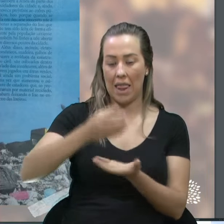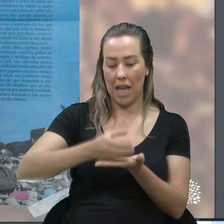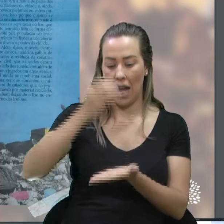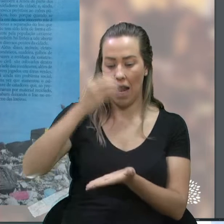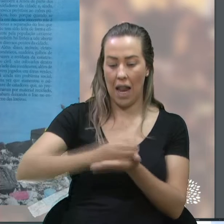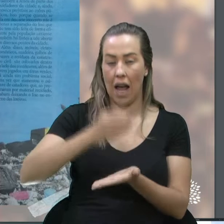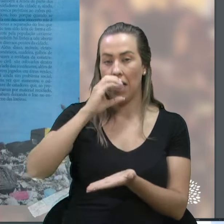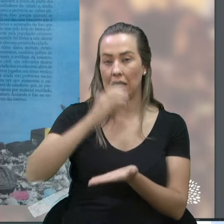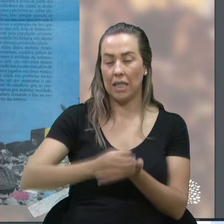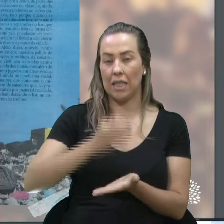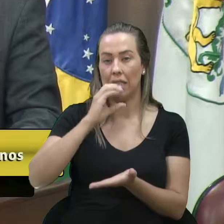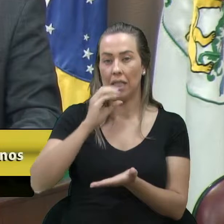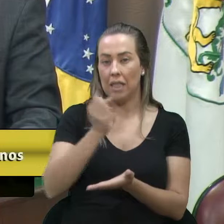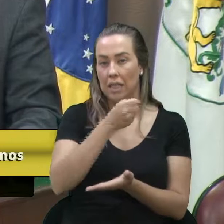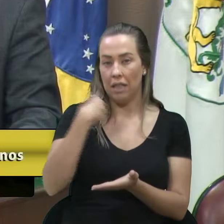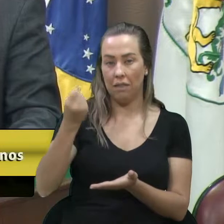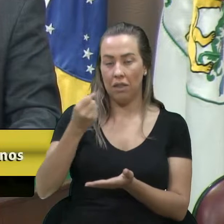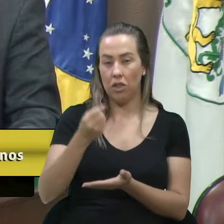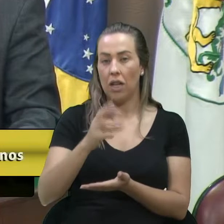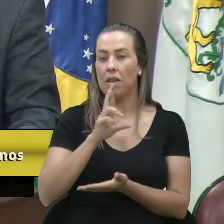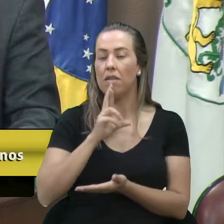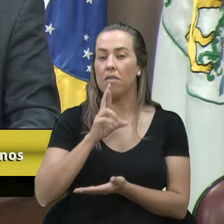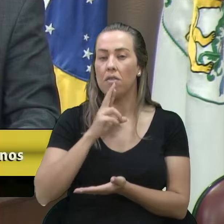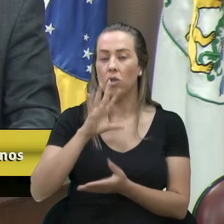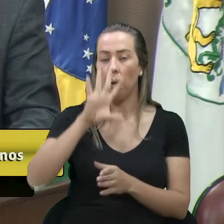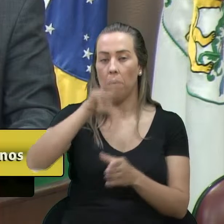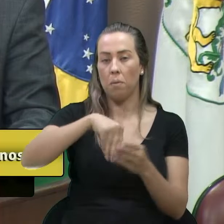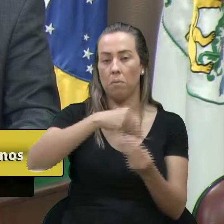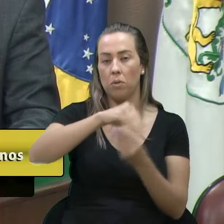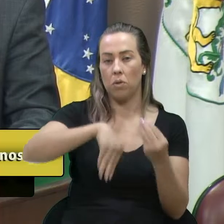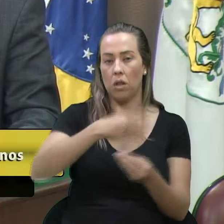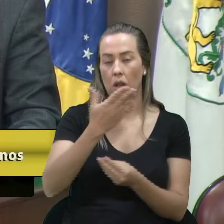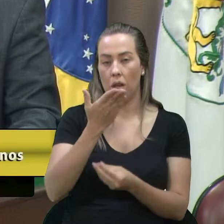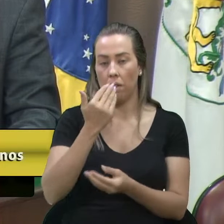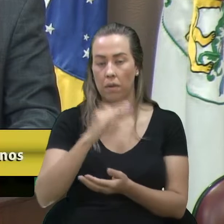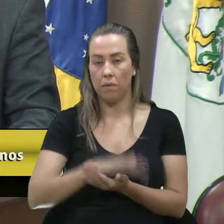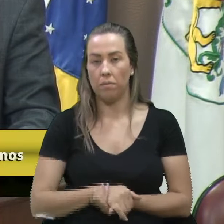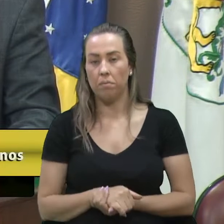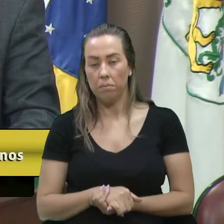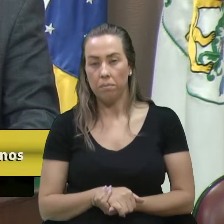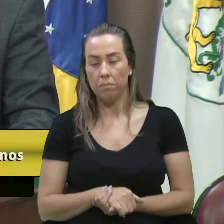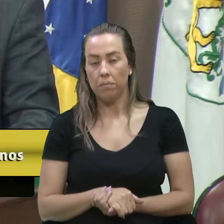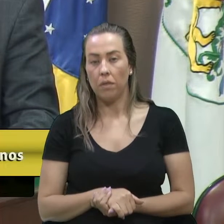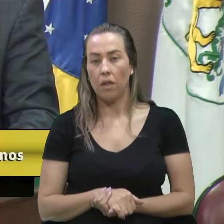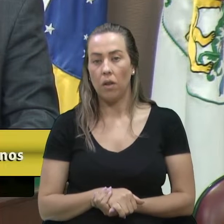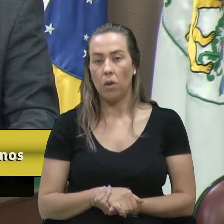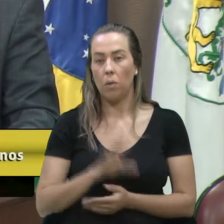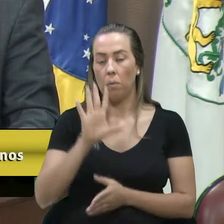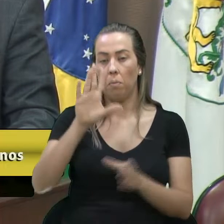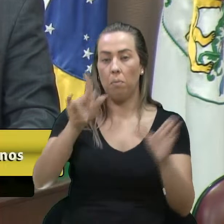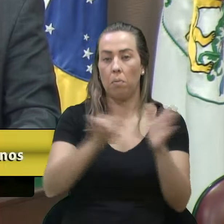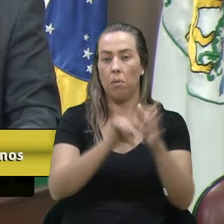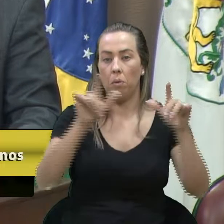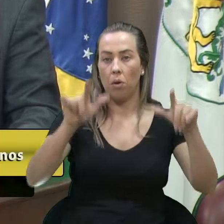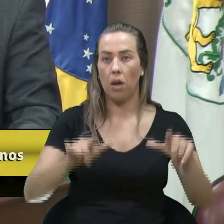cerveja, refrigerante, ao meio aos resíduos orgânicos, lá no Rincão das